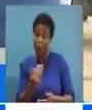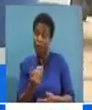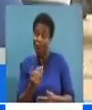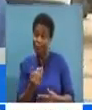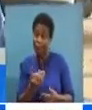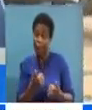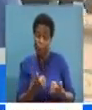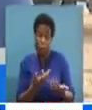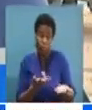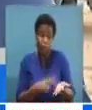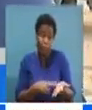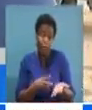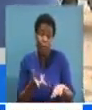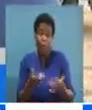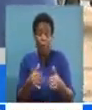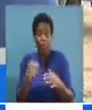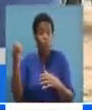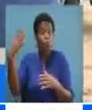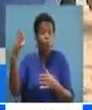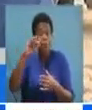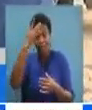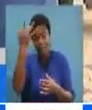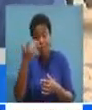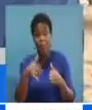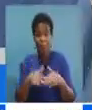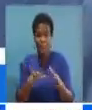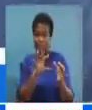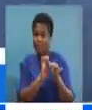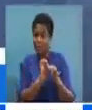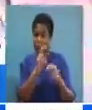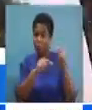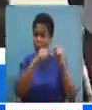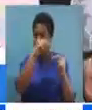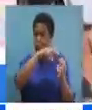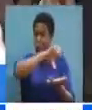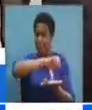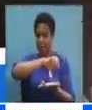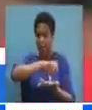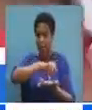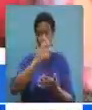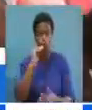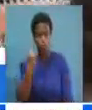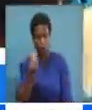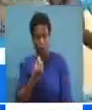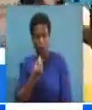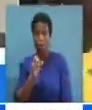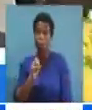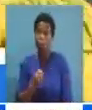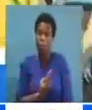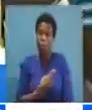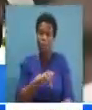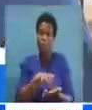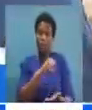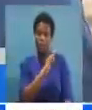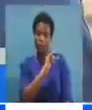legítima. A iluminação é mais fácil, mas em relação à construção do centro juvenil ou centro